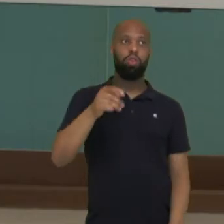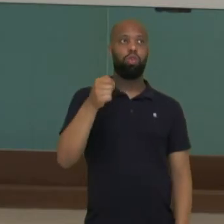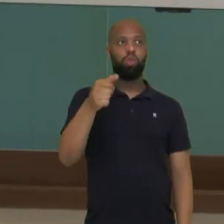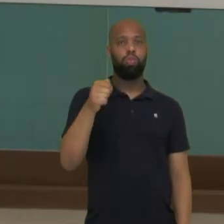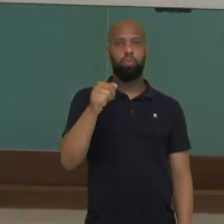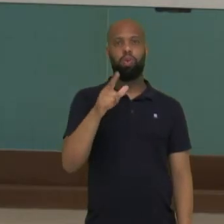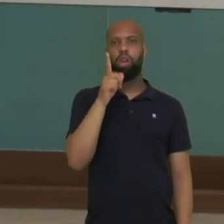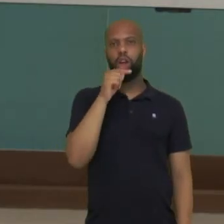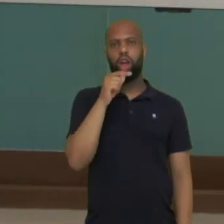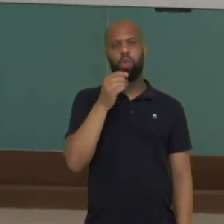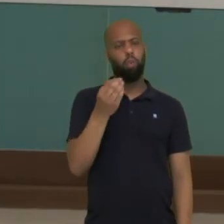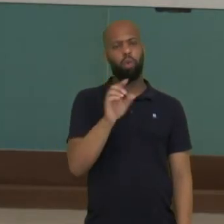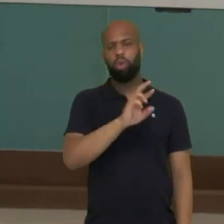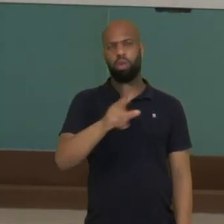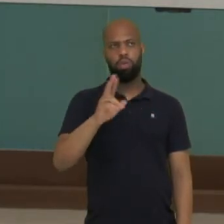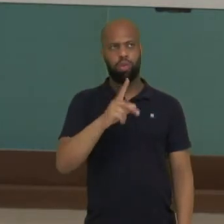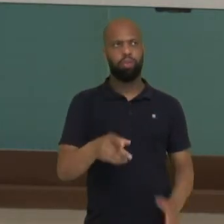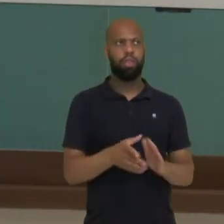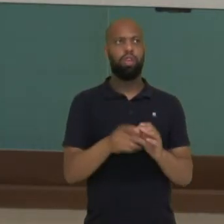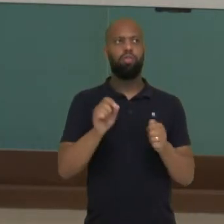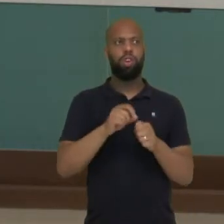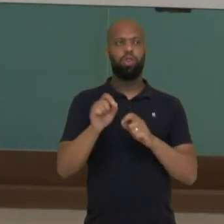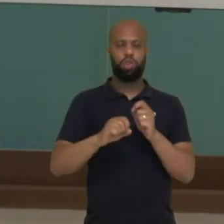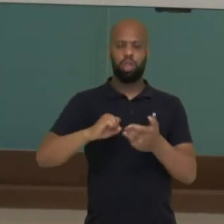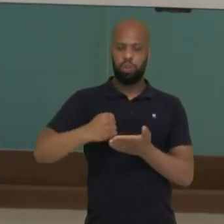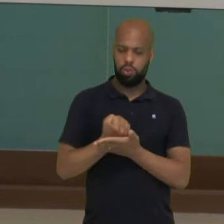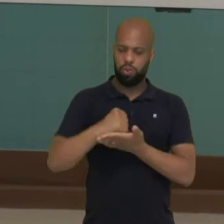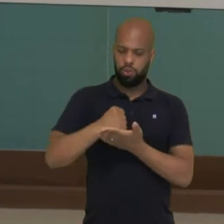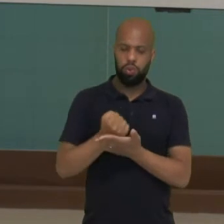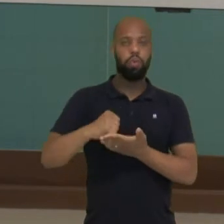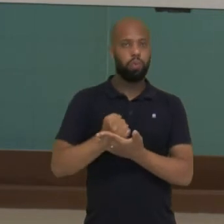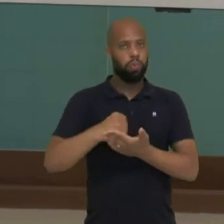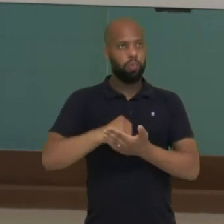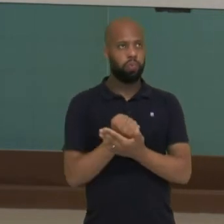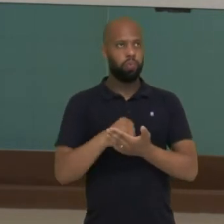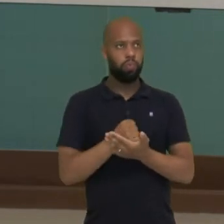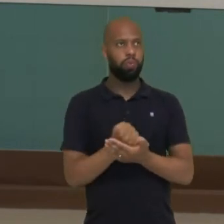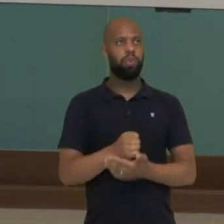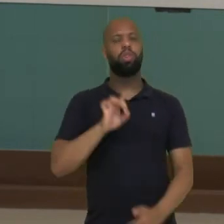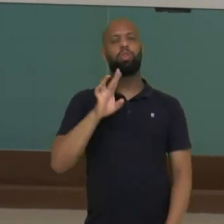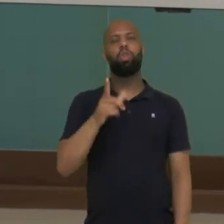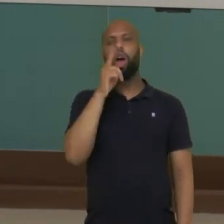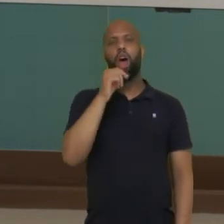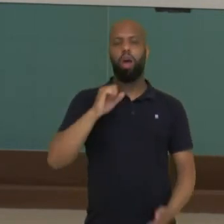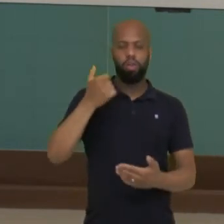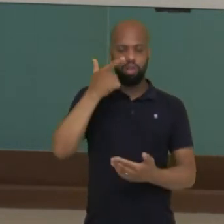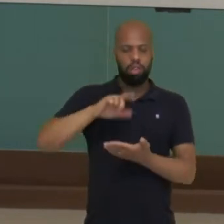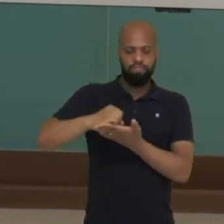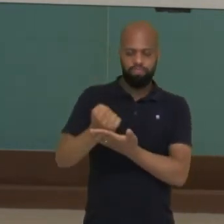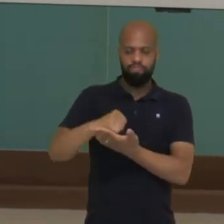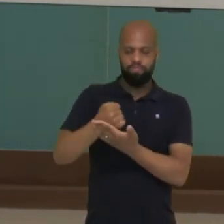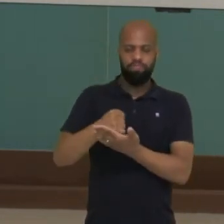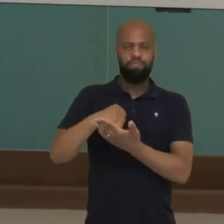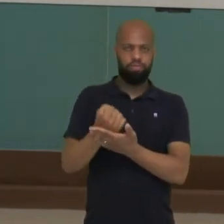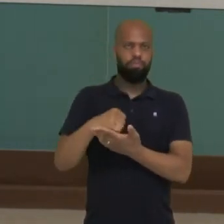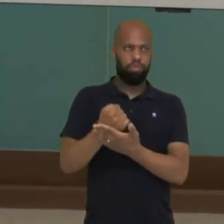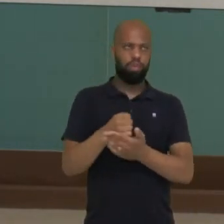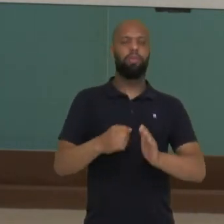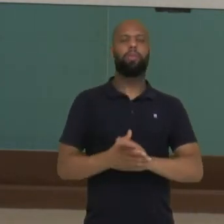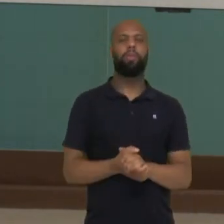pouquinho d'água, não é muito não, formando um caldo grosso. Então tem que pôr só um pouquinho para você poder esmagar e fazer um caldo